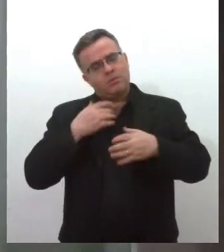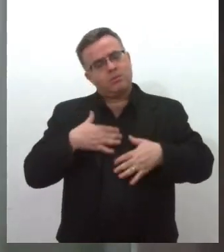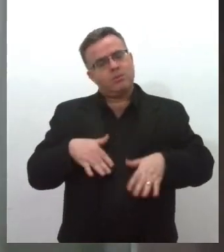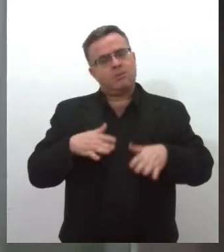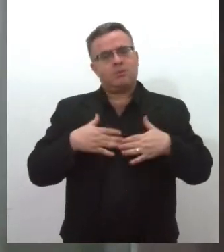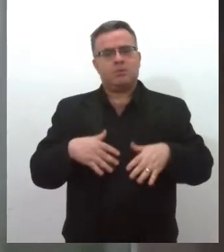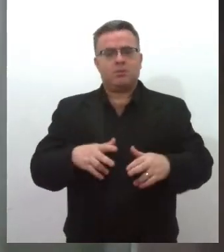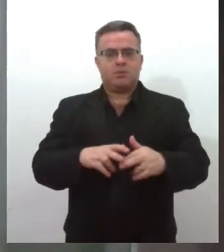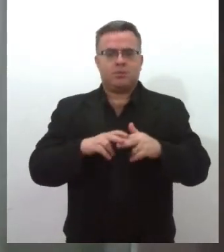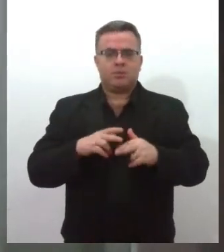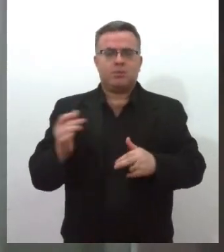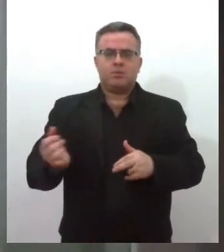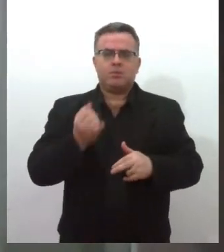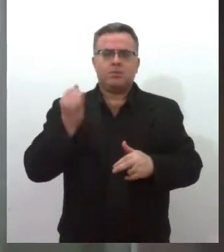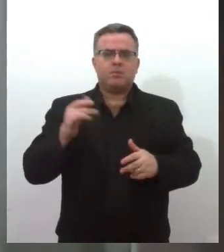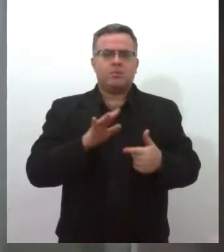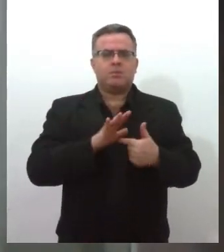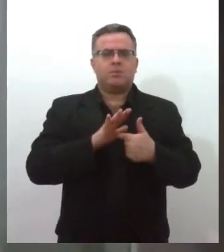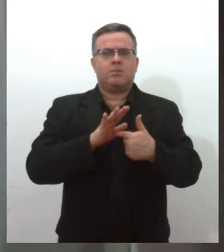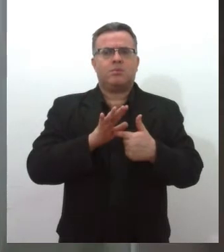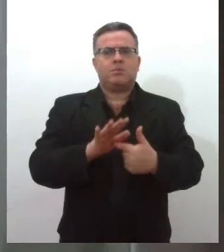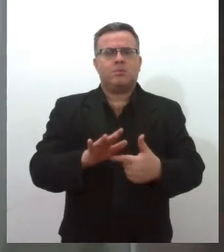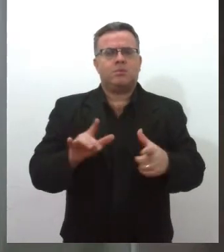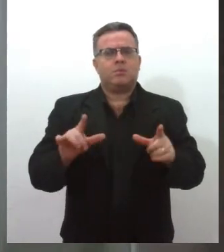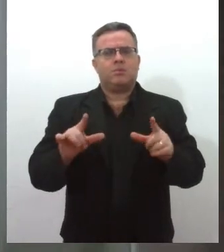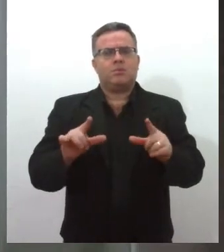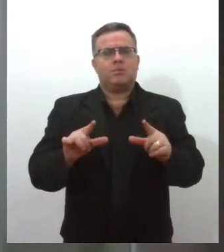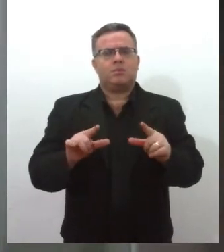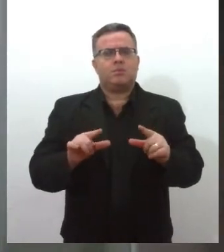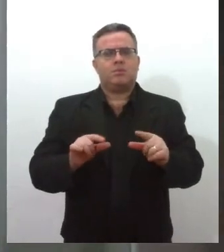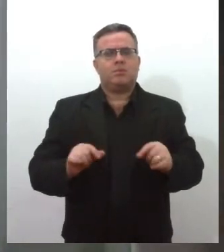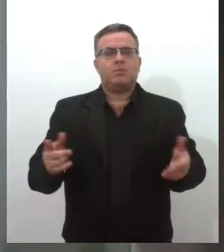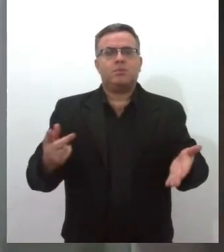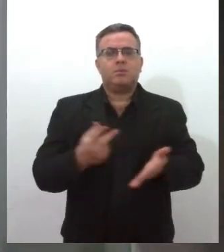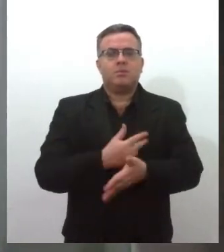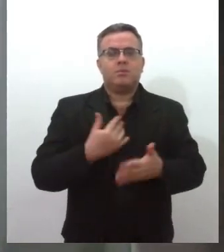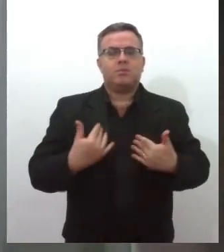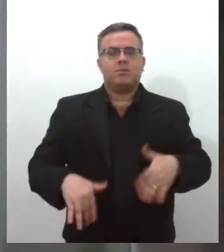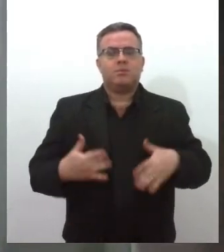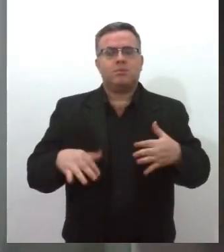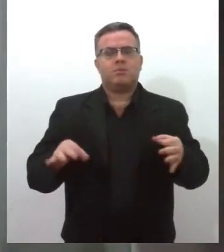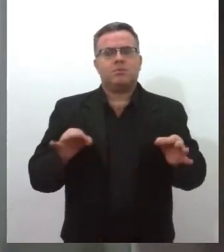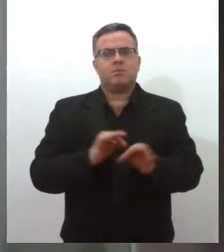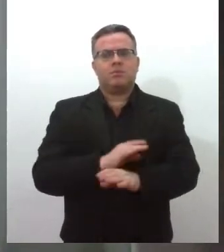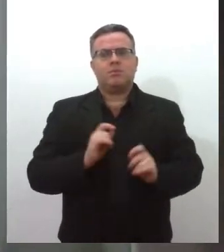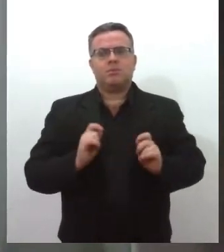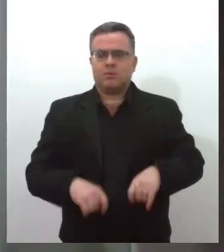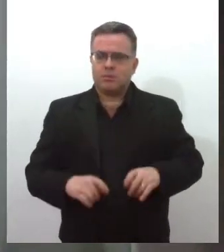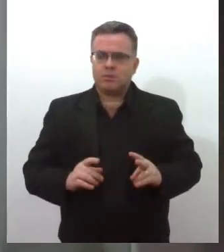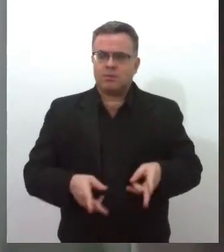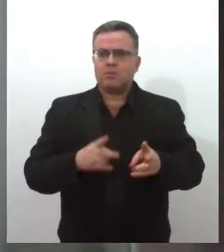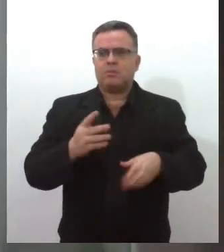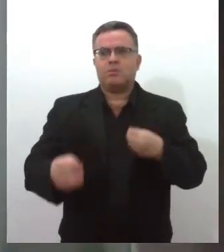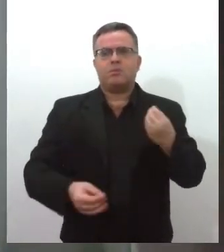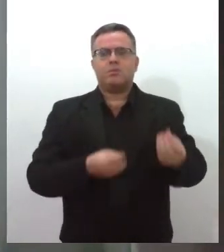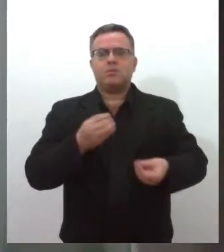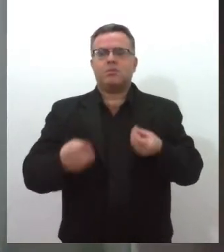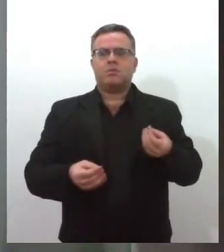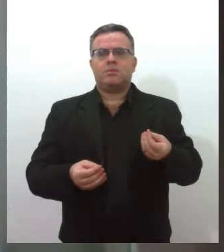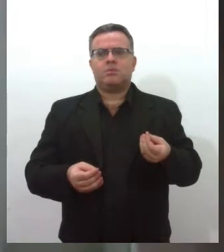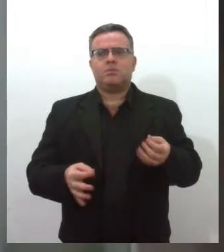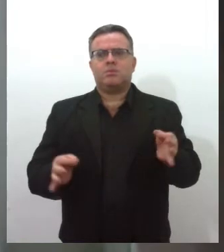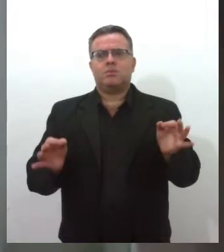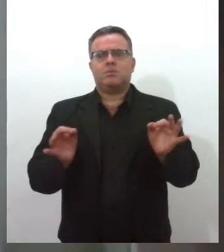isso é super importante para minimizar esse impacto da insônia. É claro que se o indivíduo ele já pratica esses